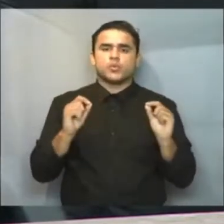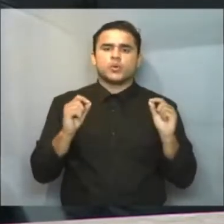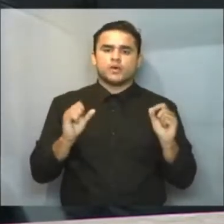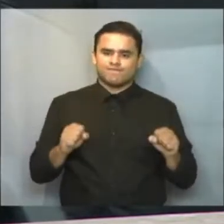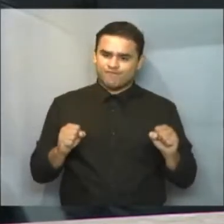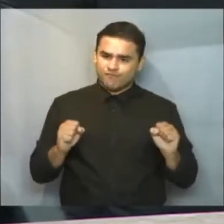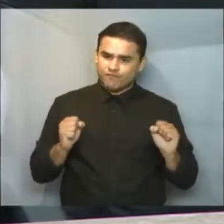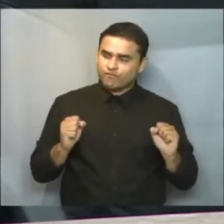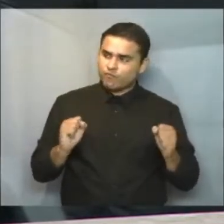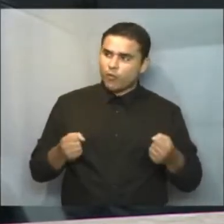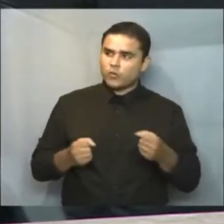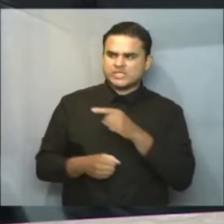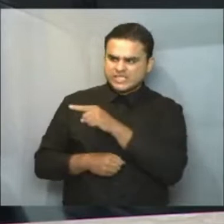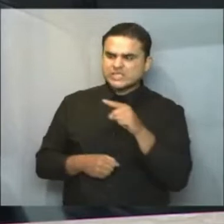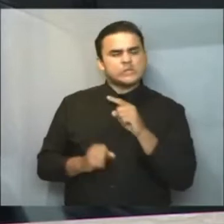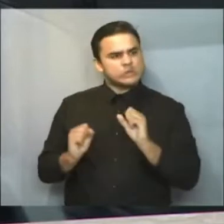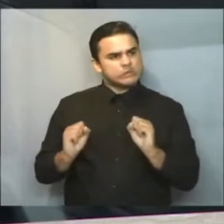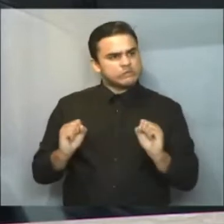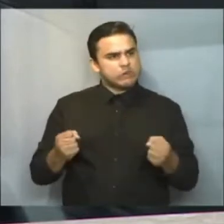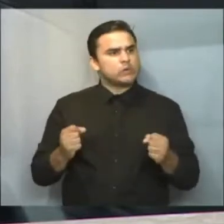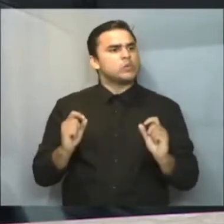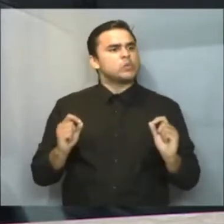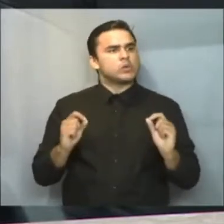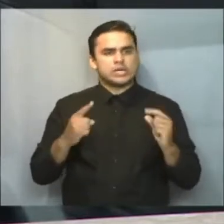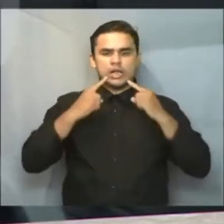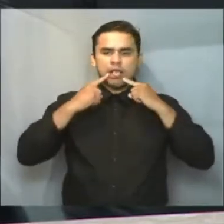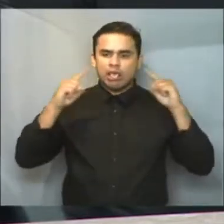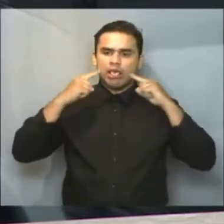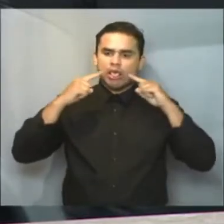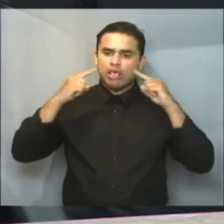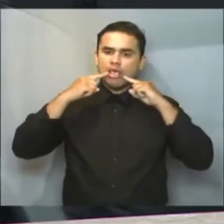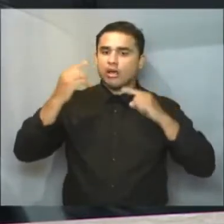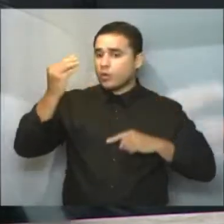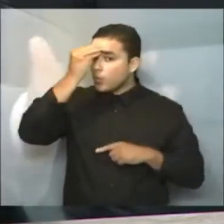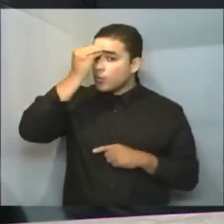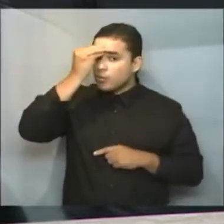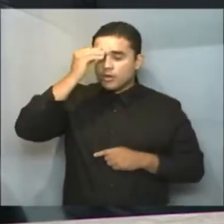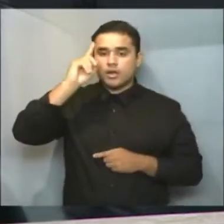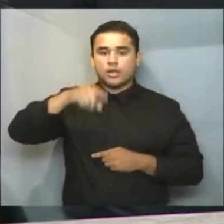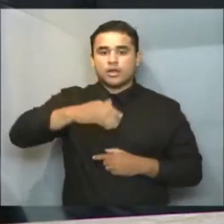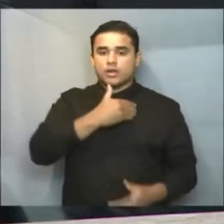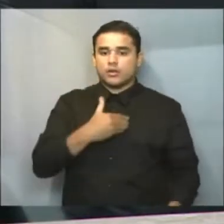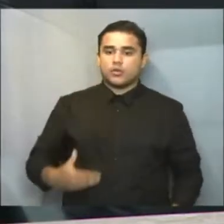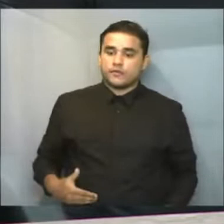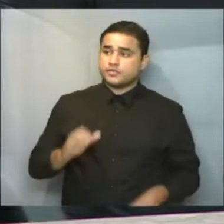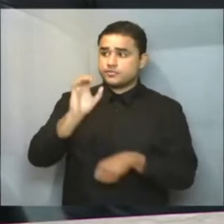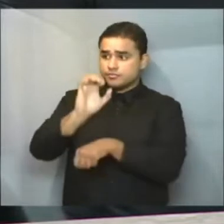Carlos Mesquita, fazem um esforço para colocar a culpa do aumento do governo do estado do Ceará.